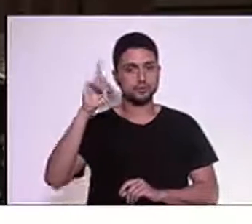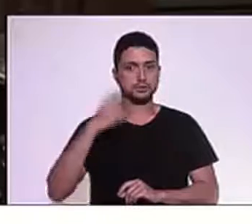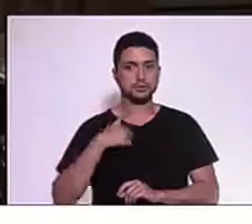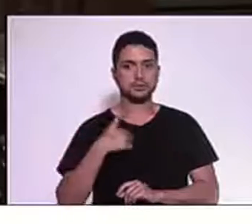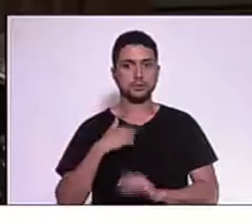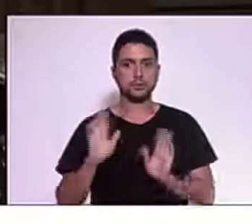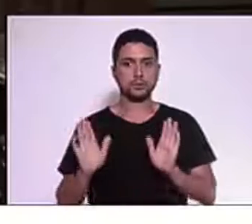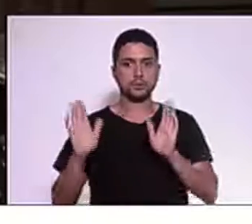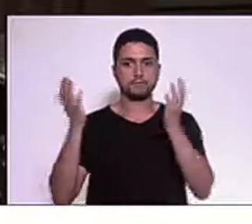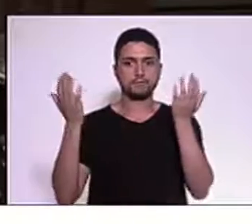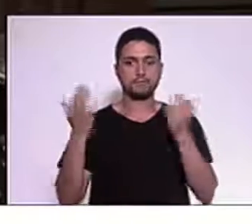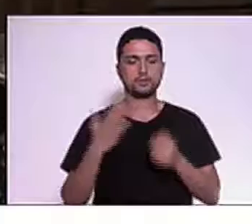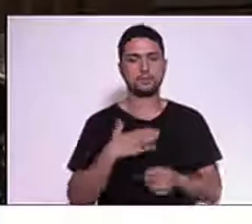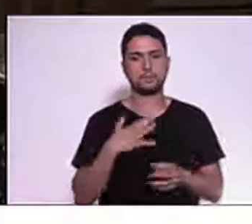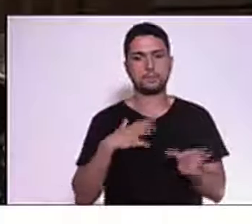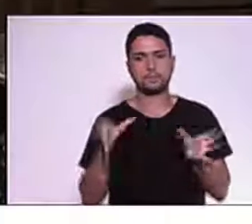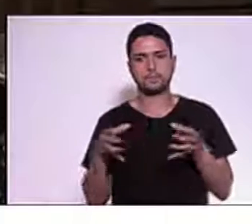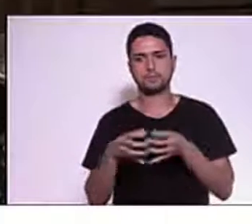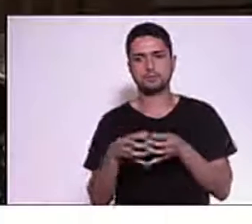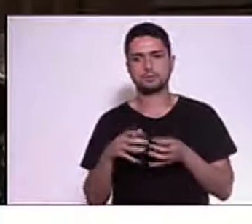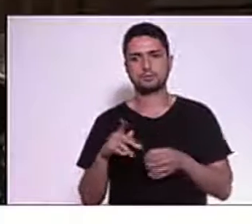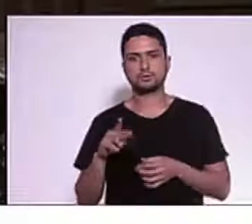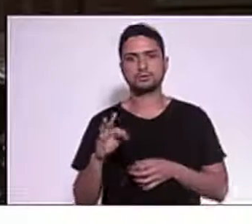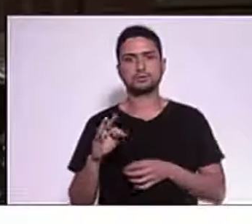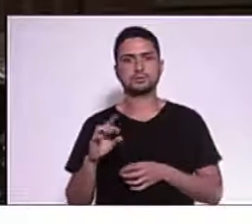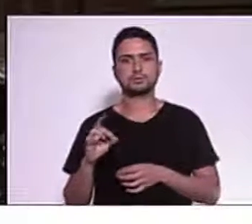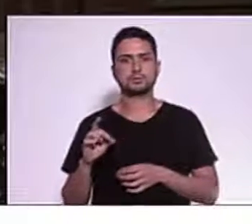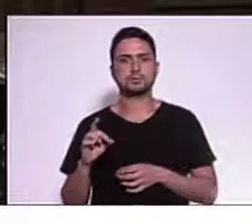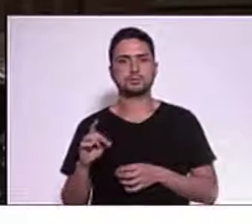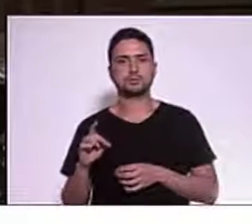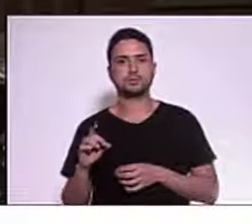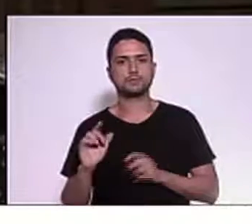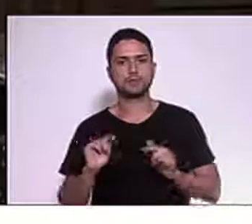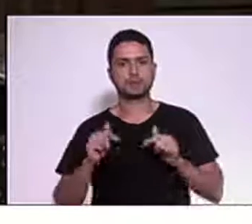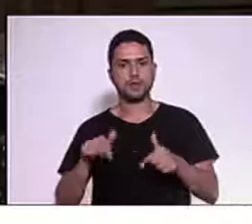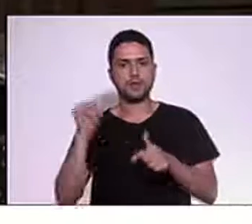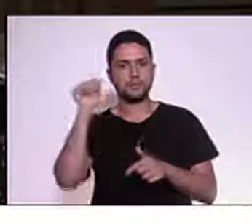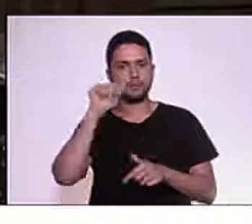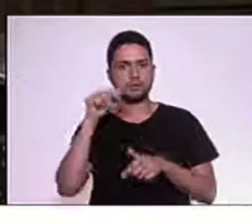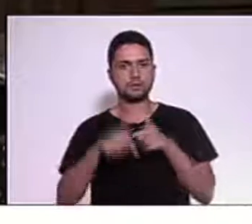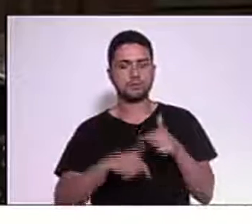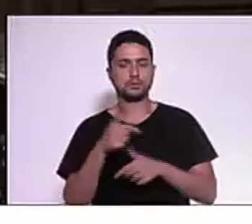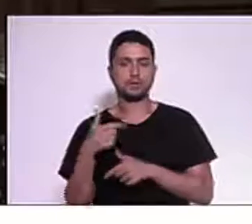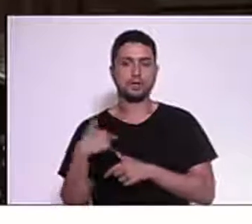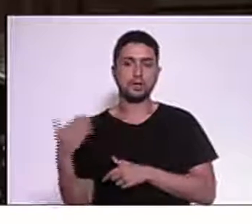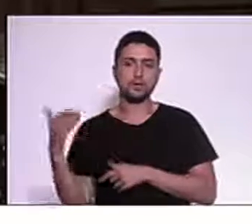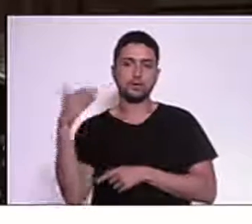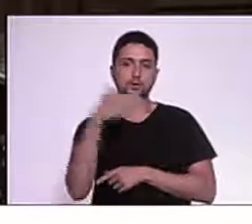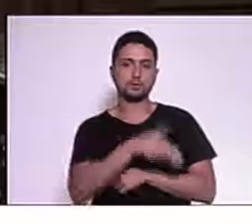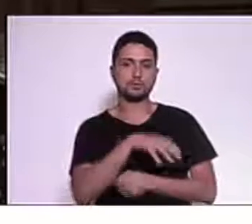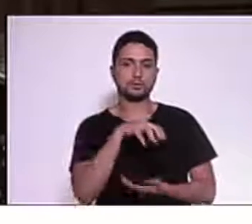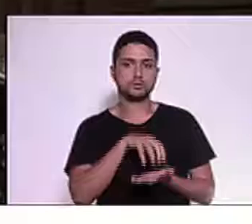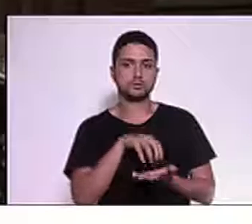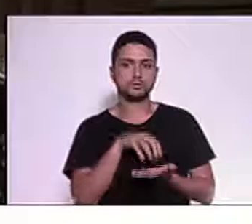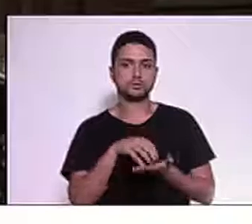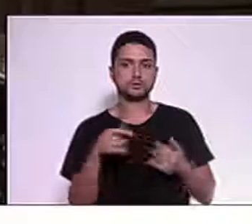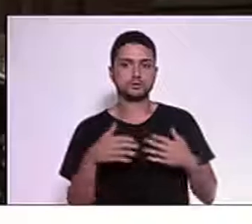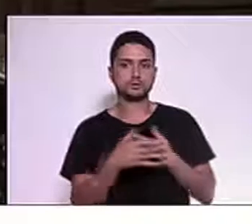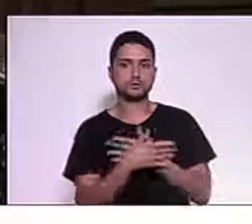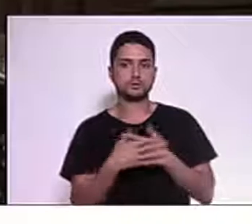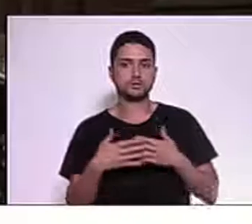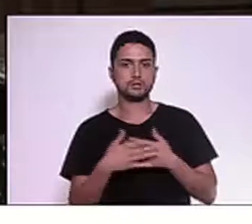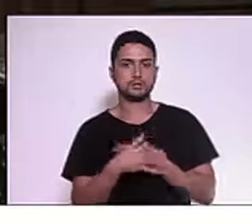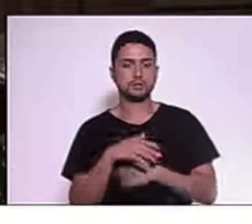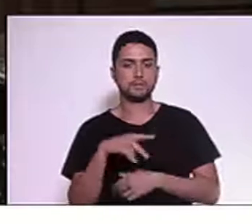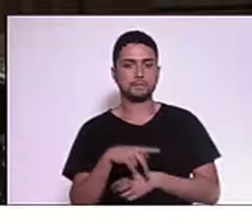num evento do meu partido, da Ação Mulher Trabalhista, e vim para o centro da cidade, para a sede do